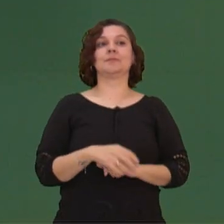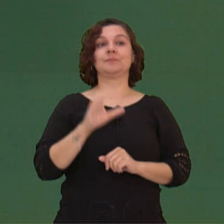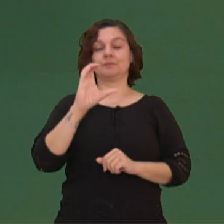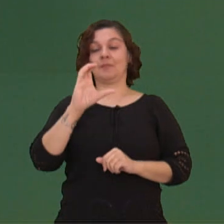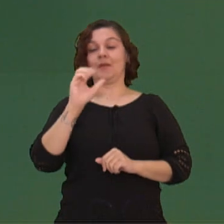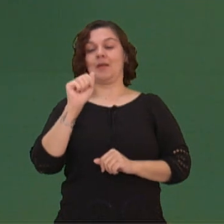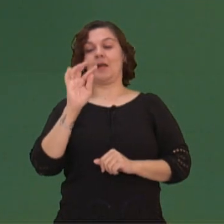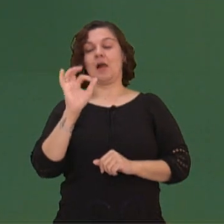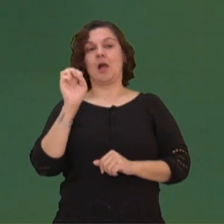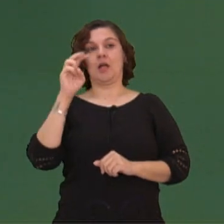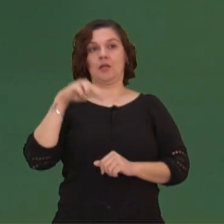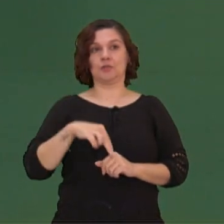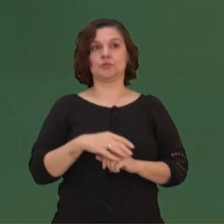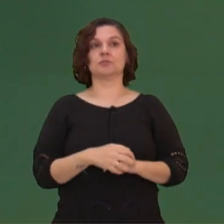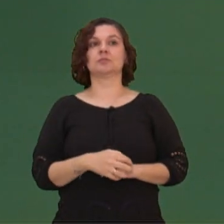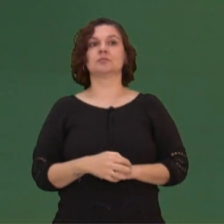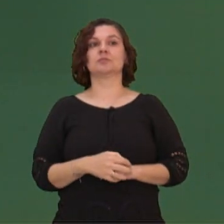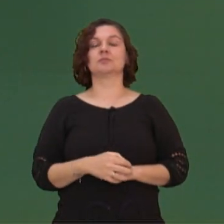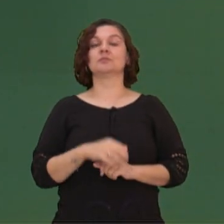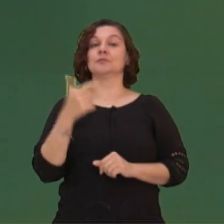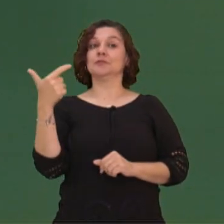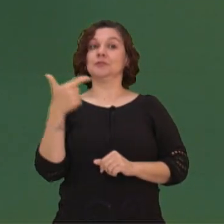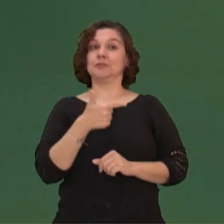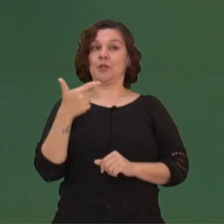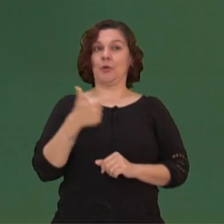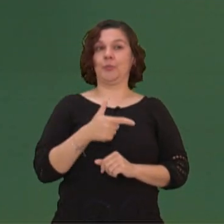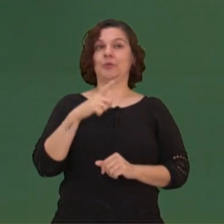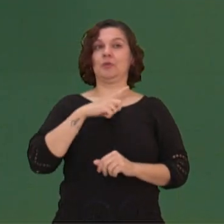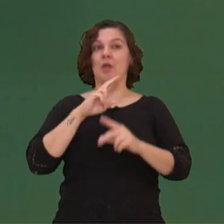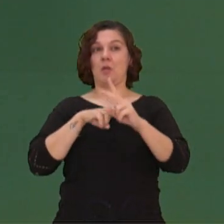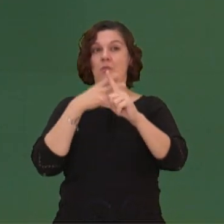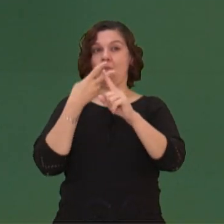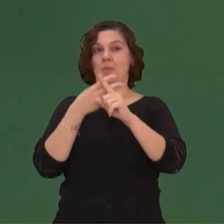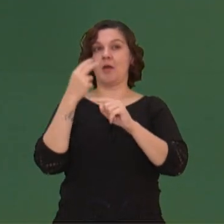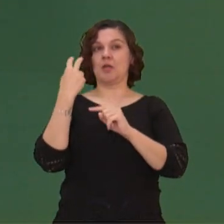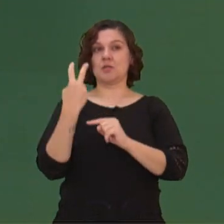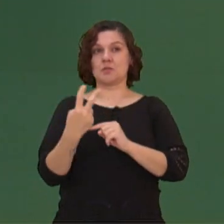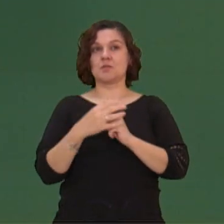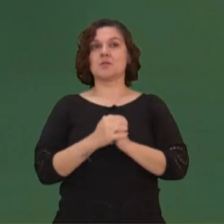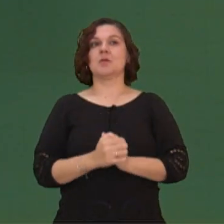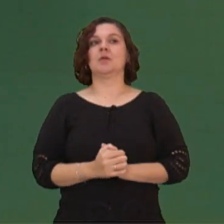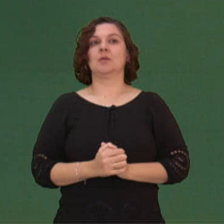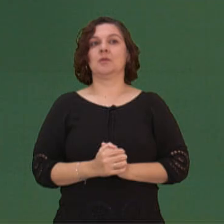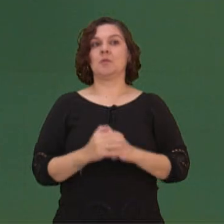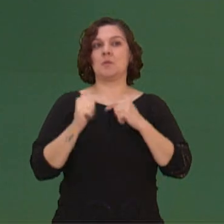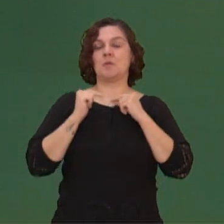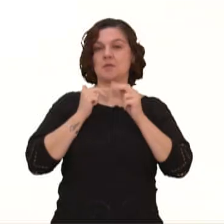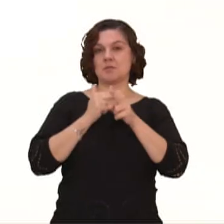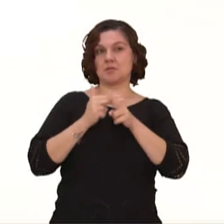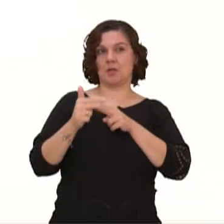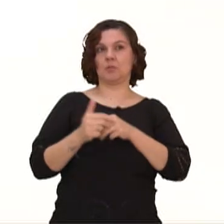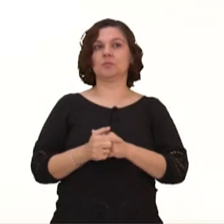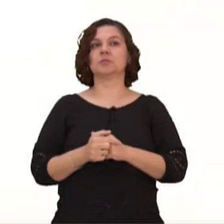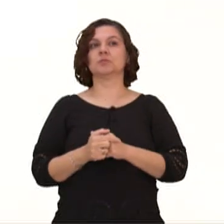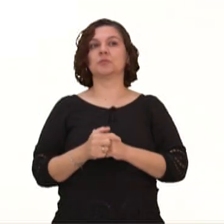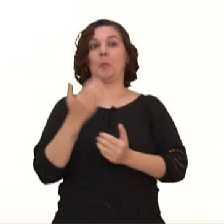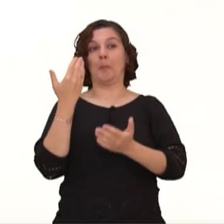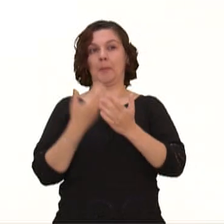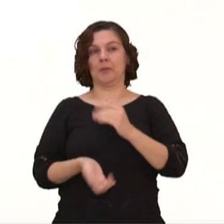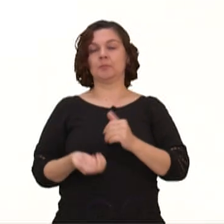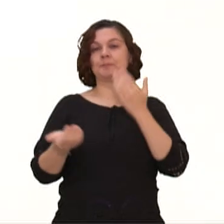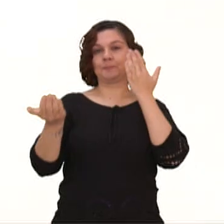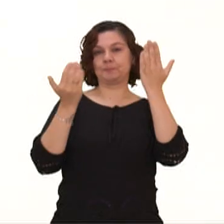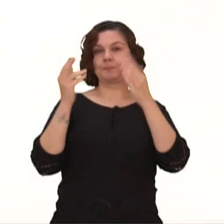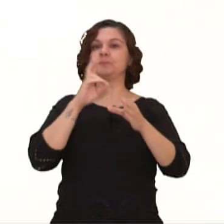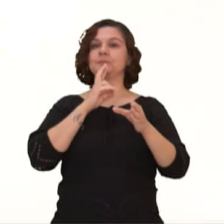prótons a mais que o respectivo átomo nêutron, perdeu 2 elétrons em relação ao átomo neutro. Analisa, responde, eu já venho.